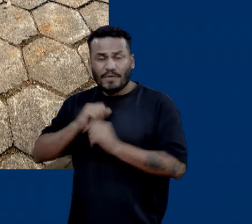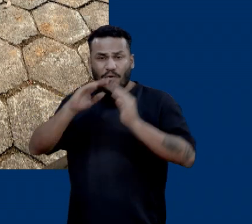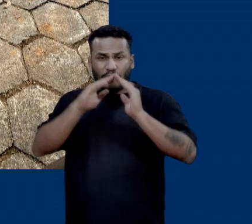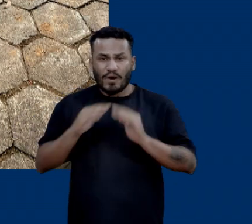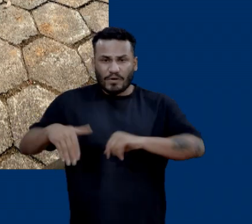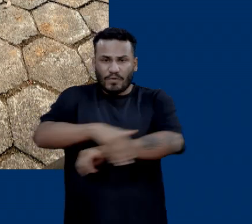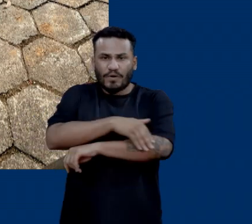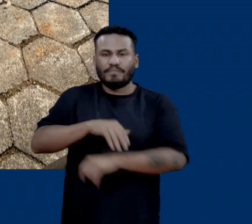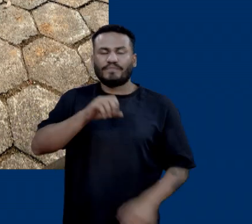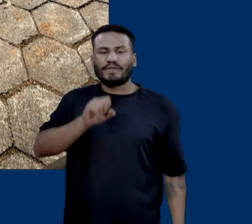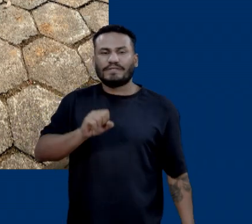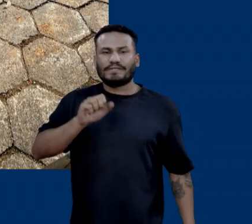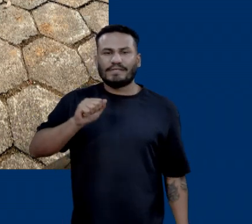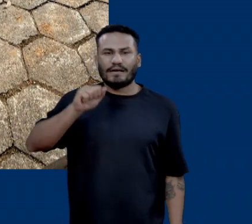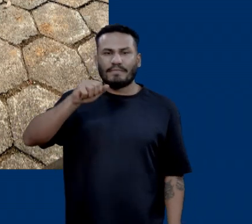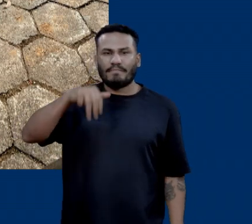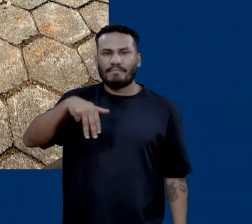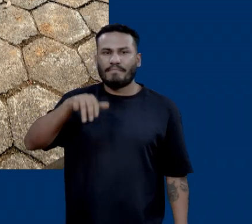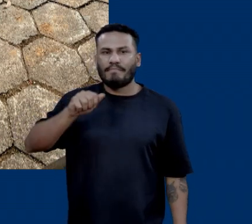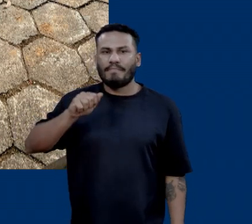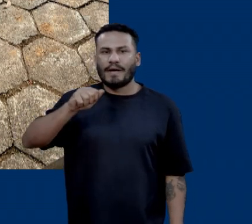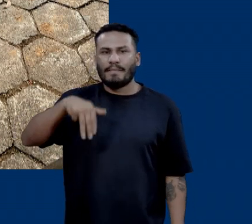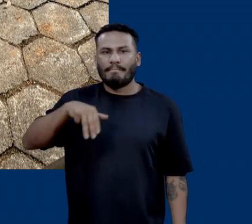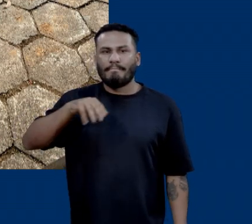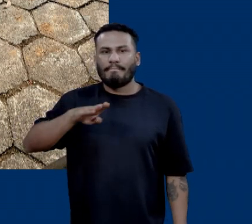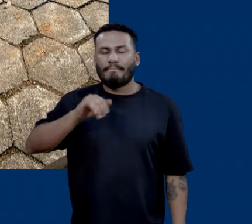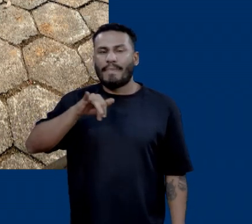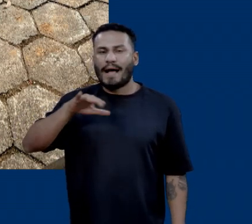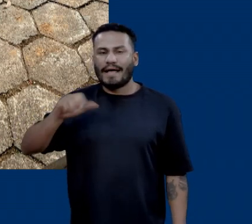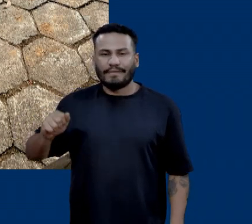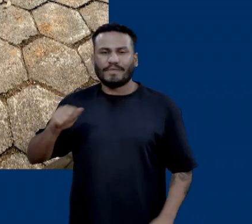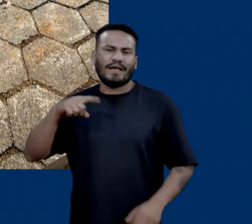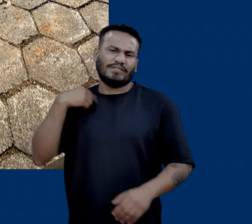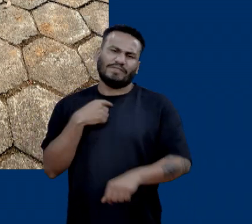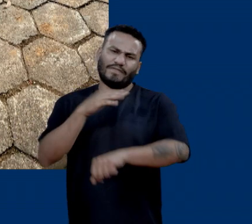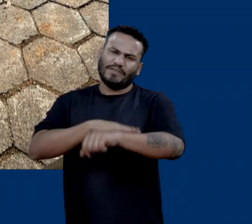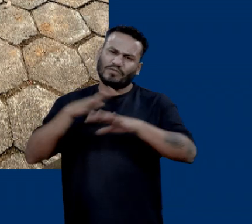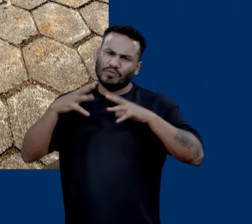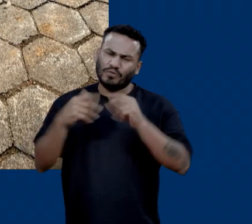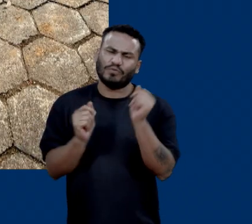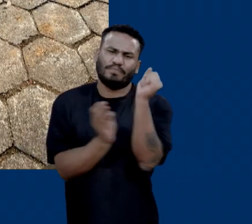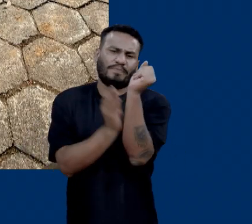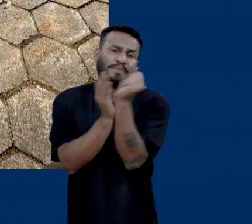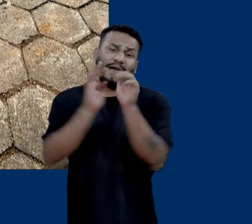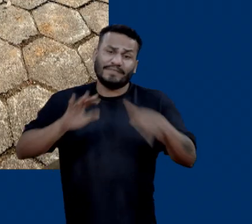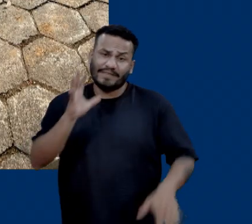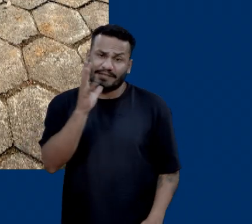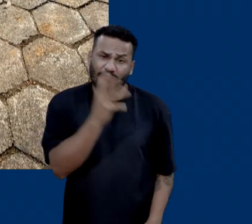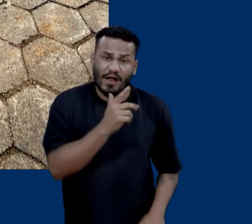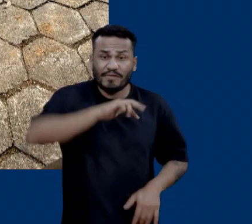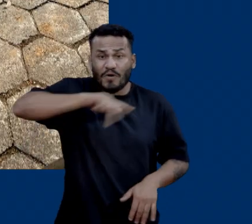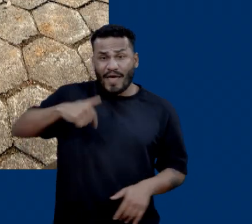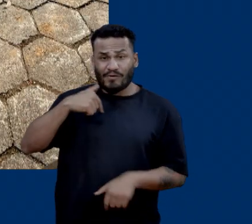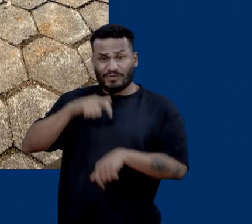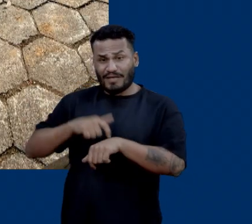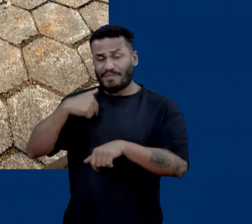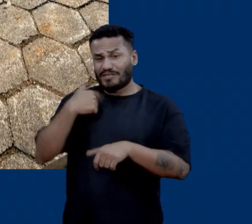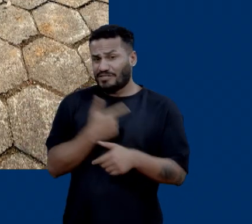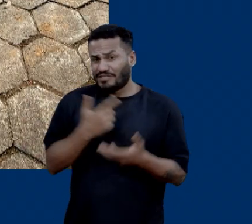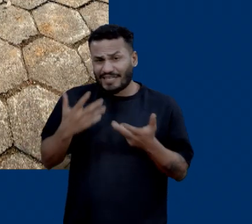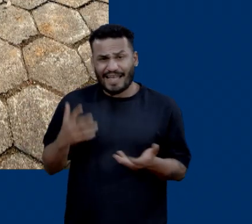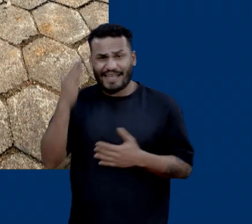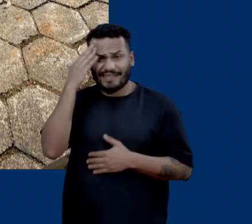moradores da rua Samambaia e que, de fato, fizemos aqui todo esse processo burocrático. Às vezes ele é lento, às vezes não é no tempo que a gente quer, a gente